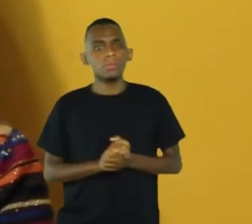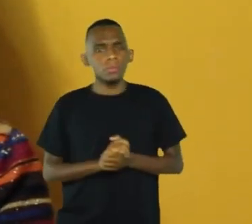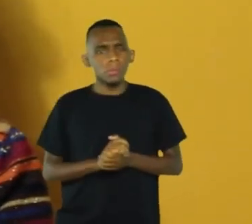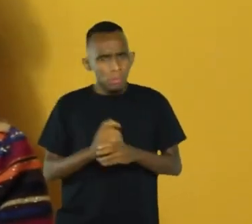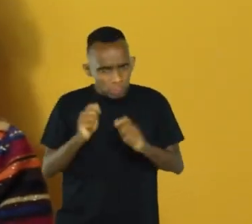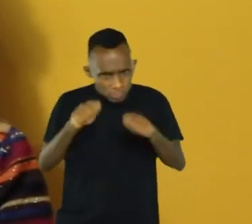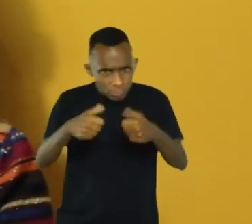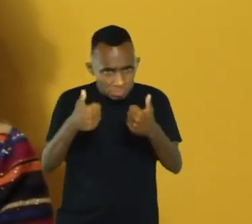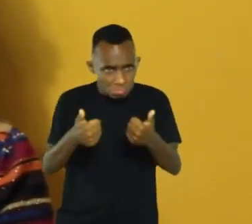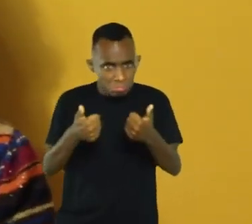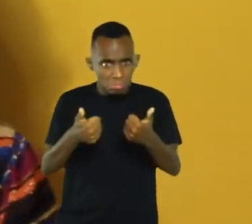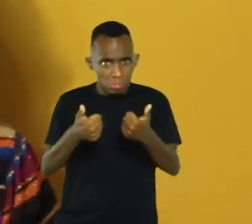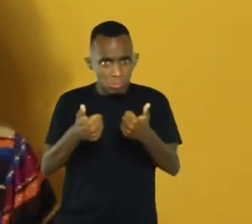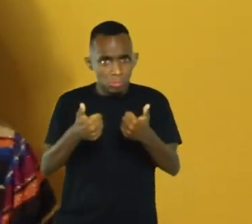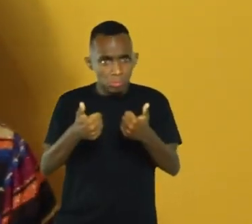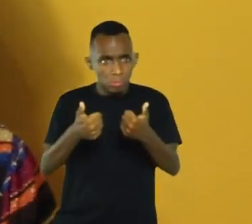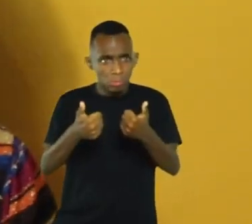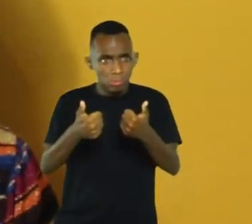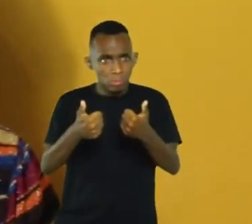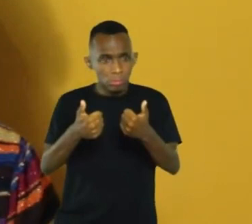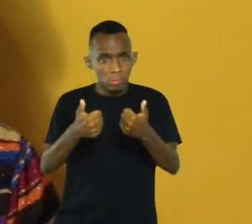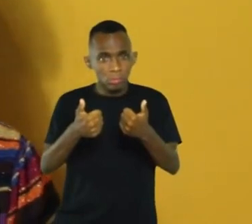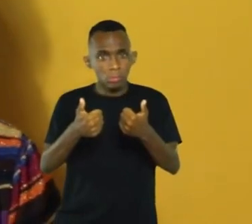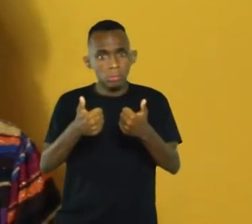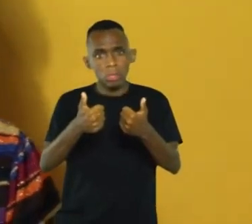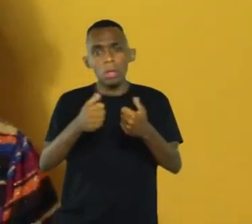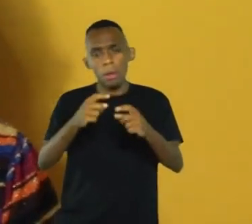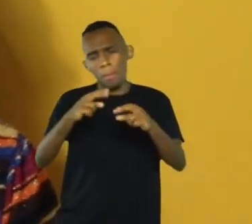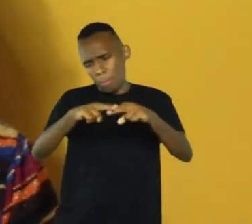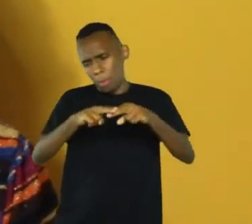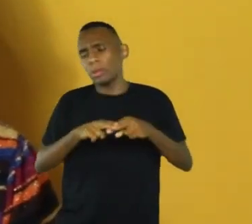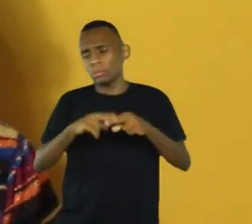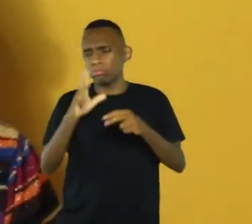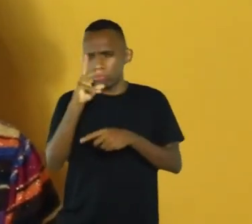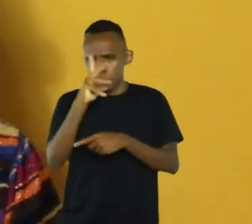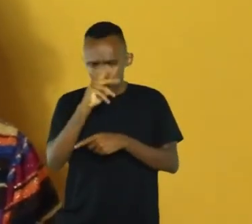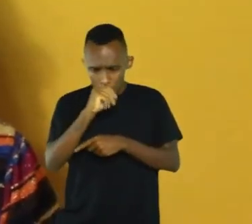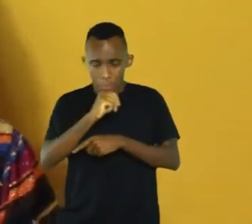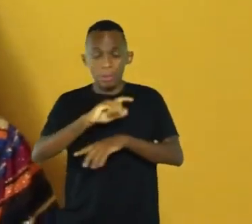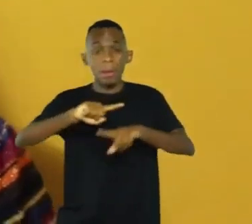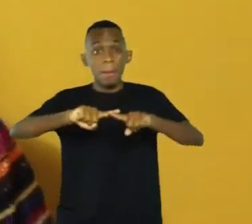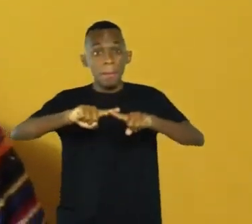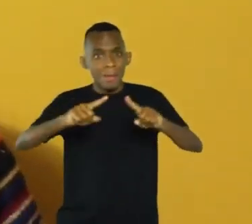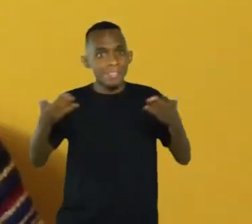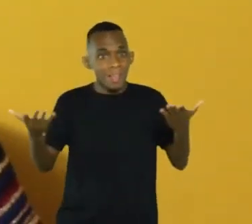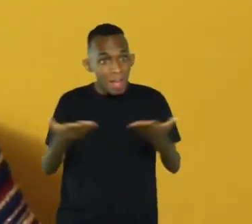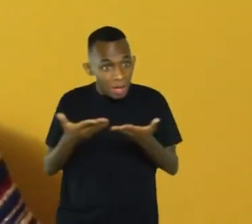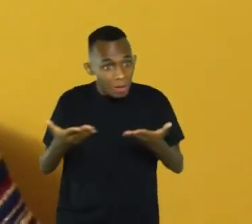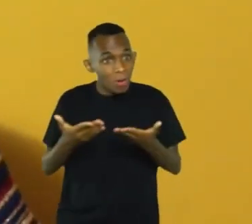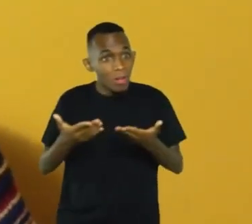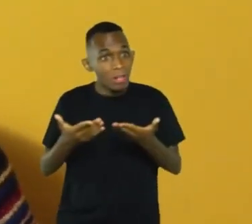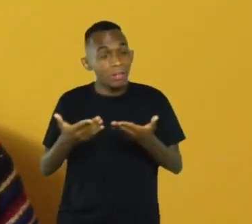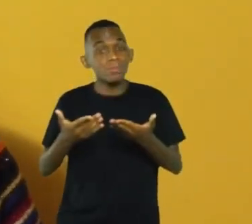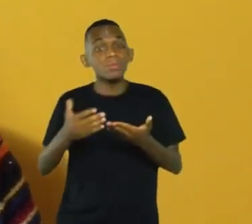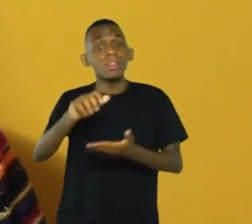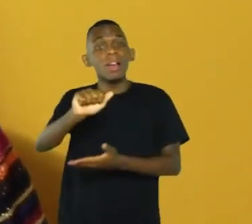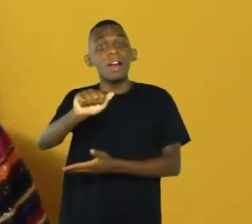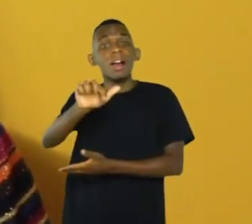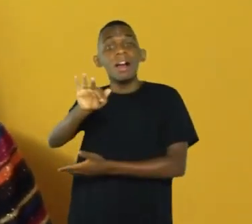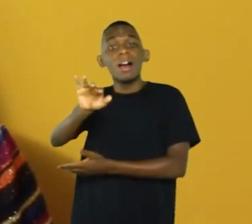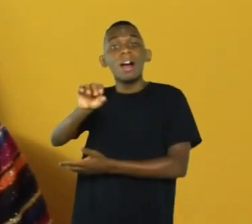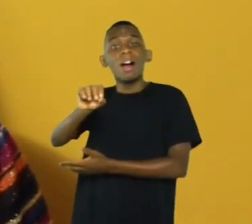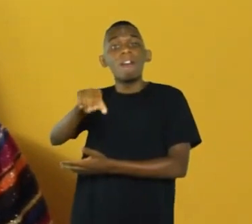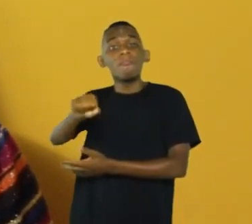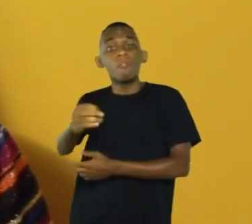Nina? Ele foi ao ar, por isso que a gente demorou mais um pouquinho. Agora sim, o Afonso está aqui, já dando boa